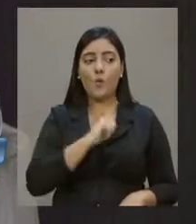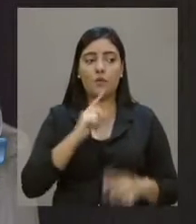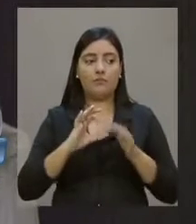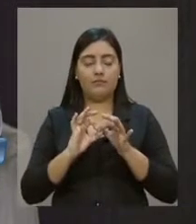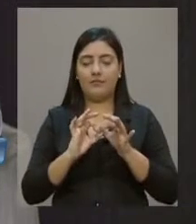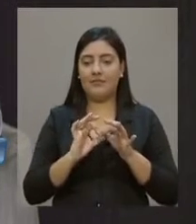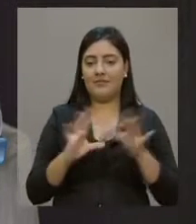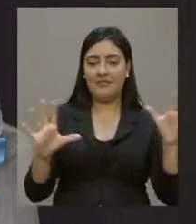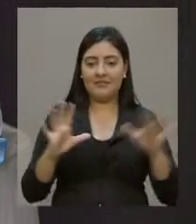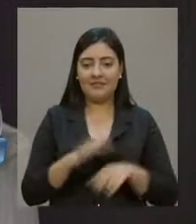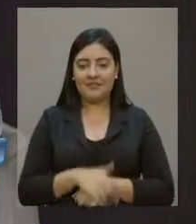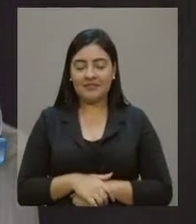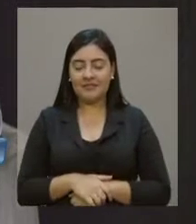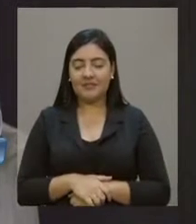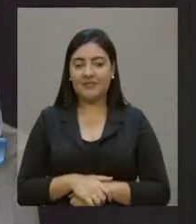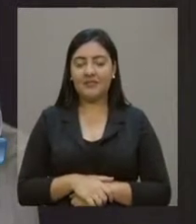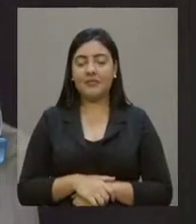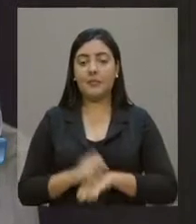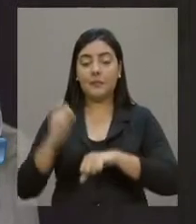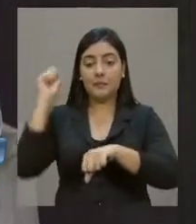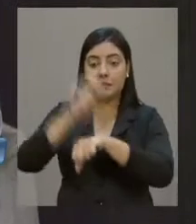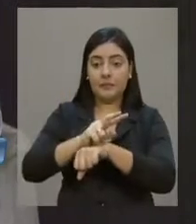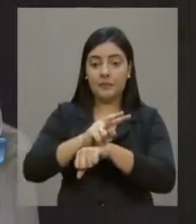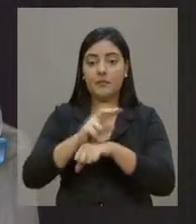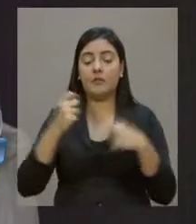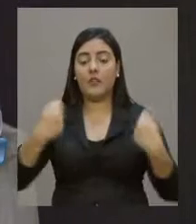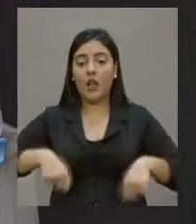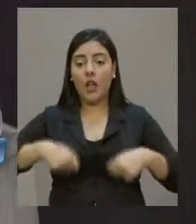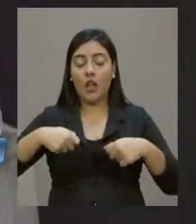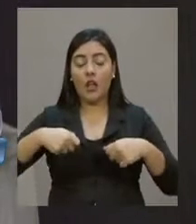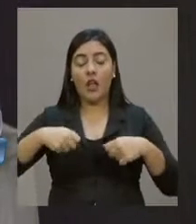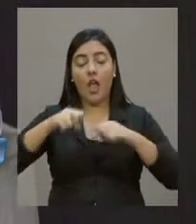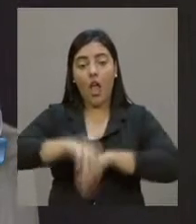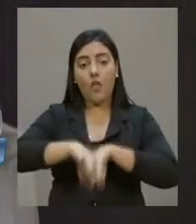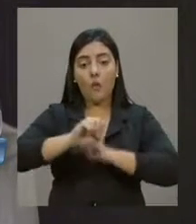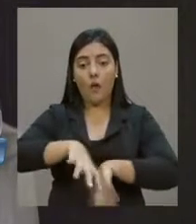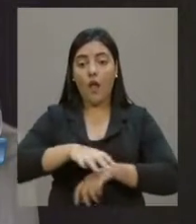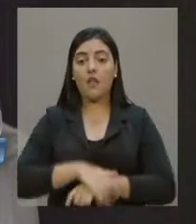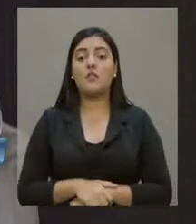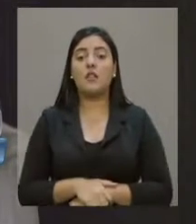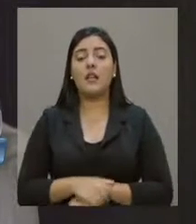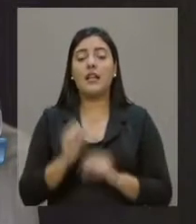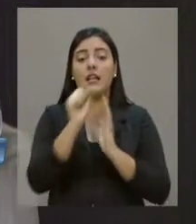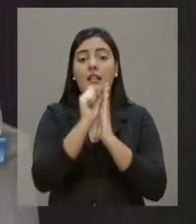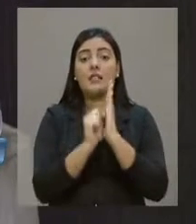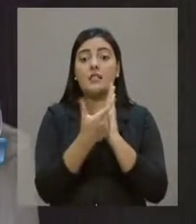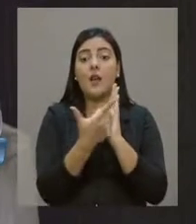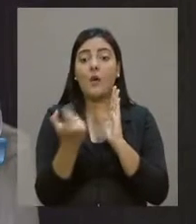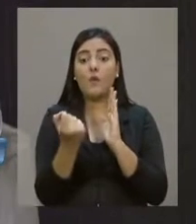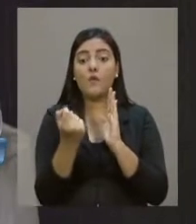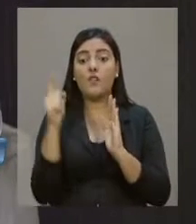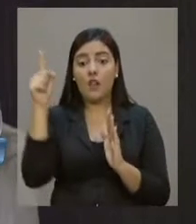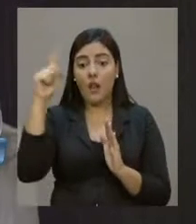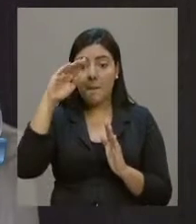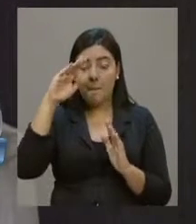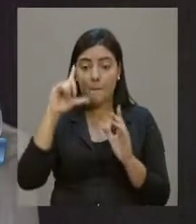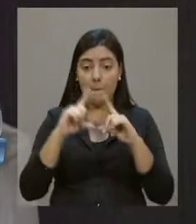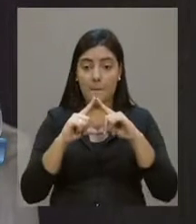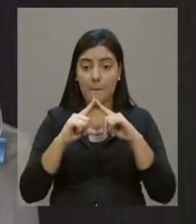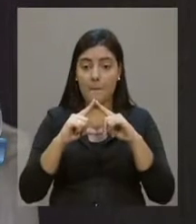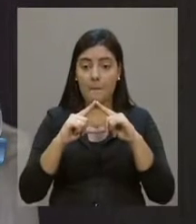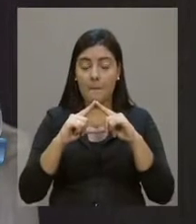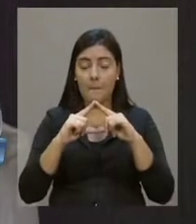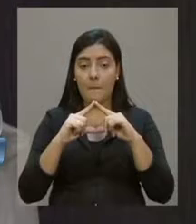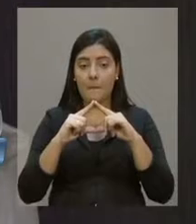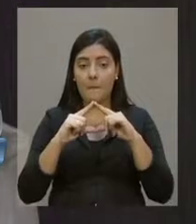não era possível entrar à educação, adentrar à escola pública. Estou falando do século XX brasileiro. O